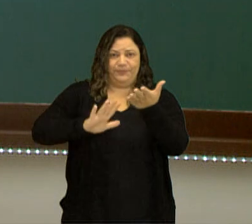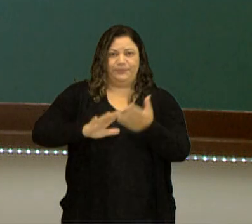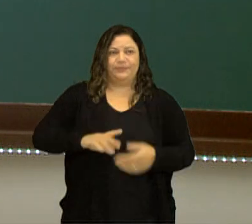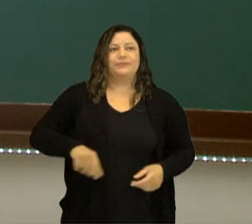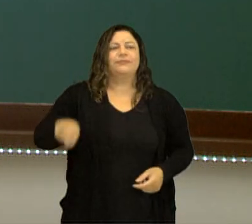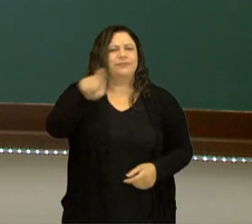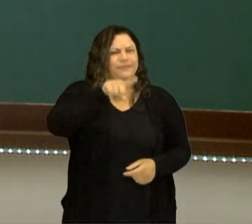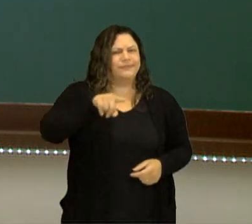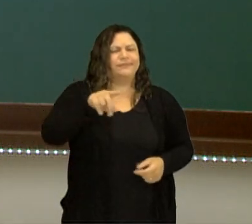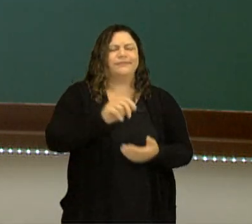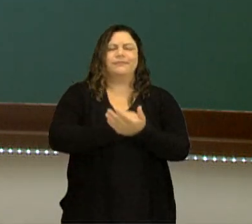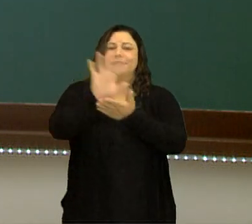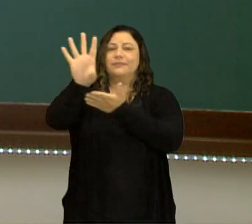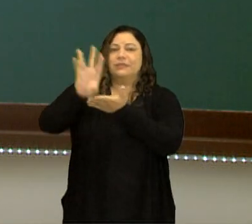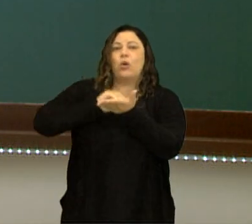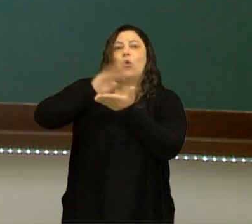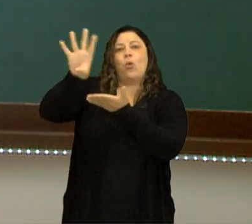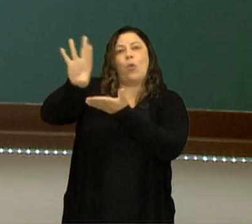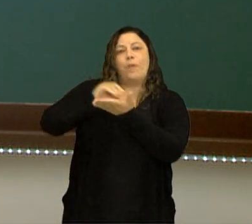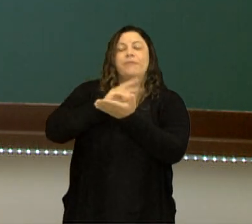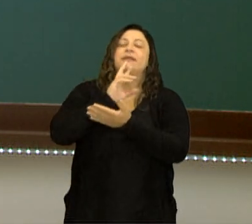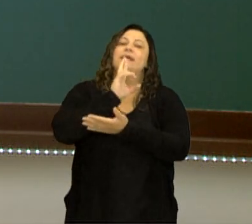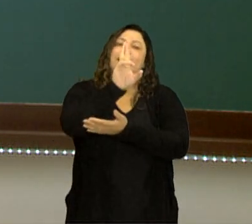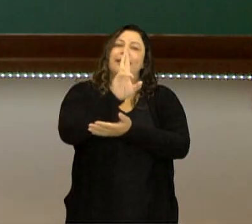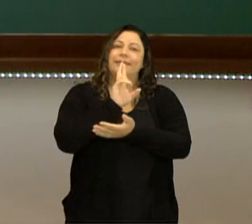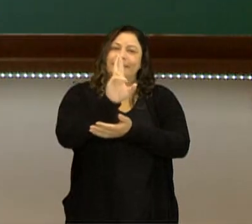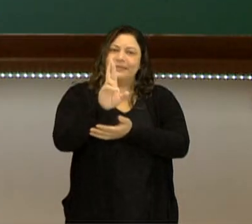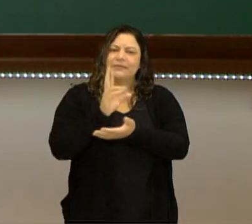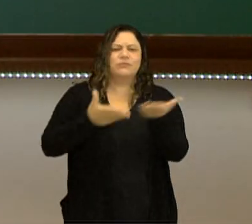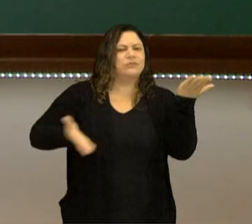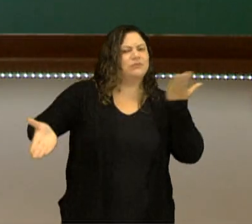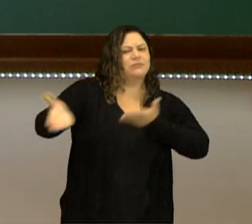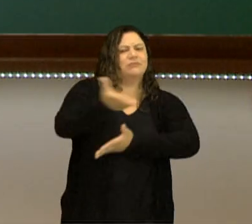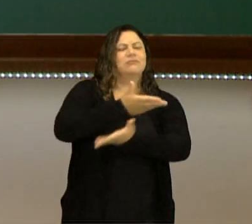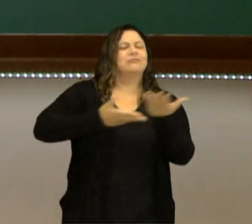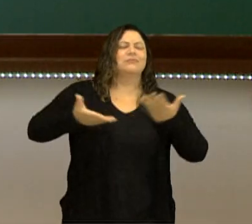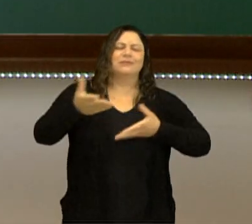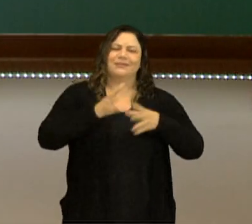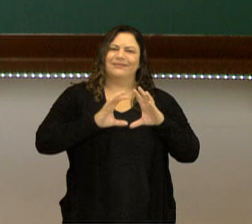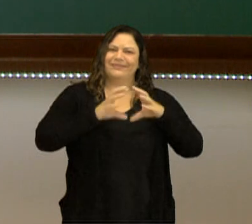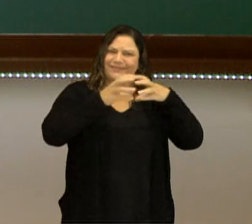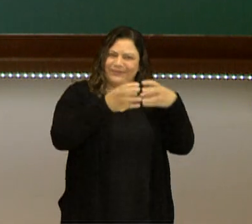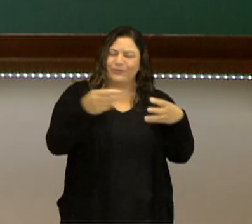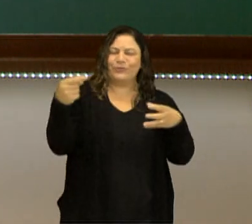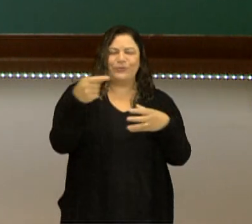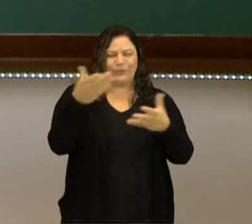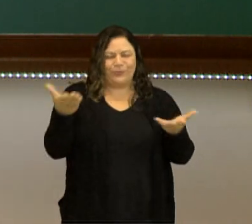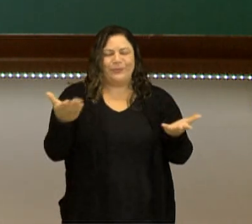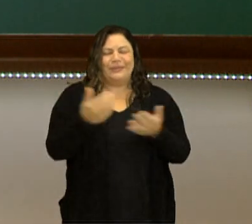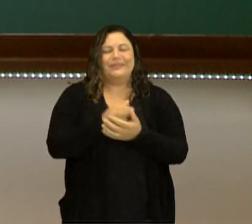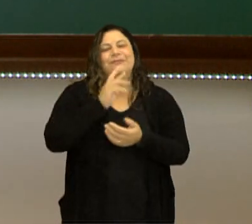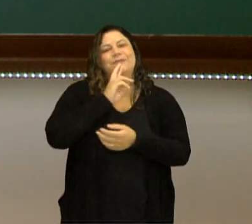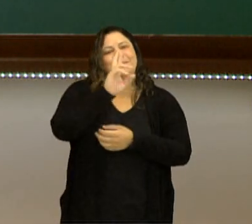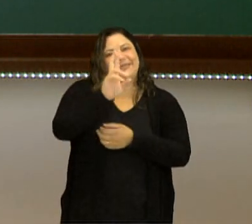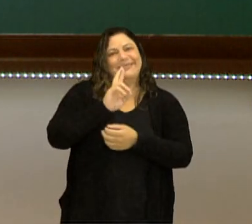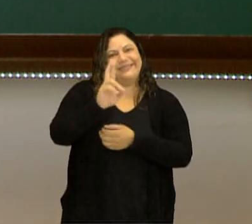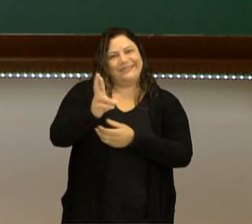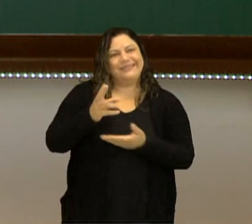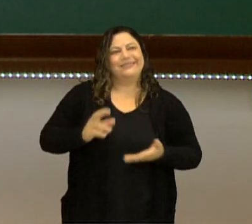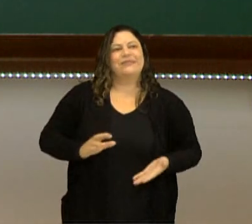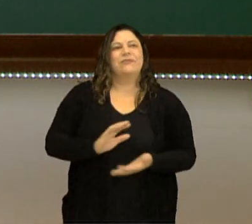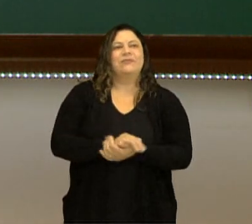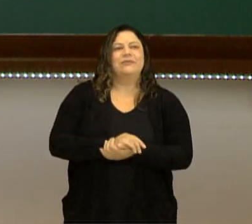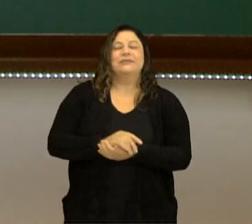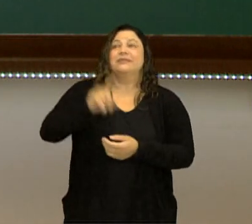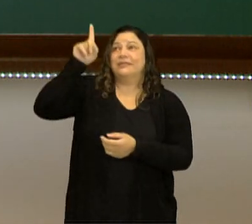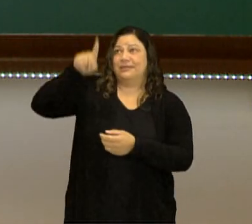vocês, quero que vocês copiem, respondem e socializem com a turma de vocês sobre essa resposta, né? Então, tá